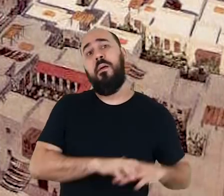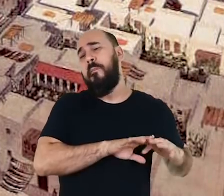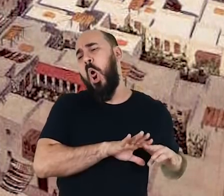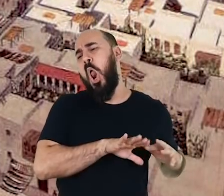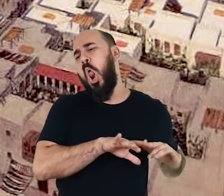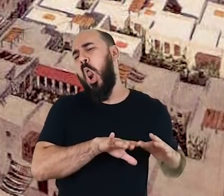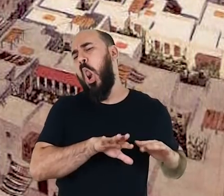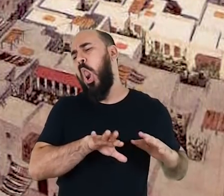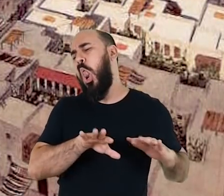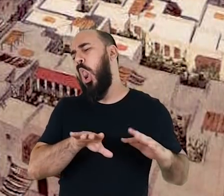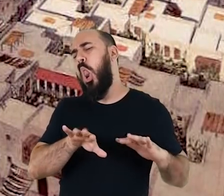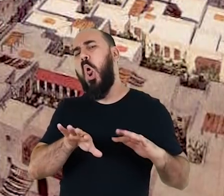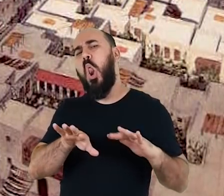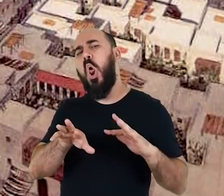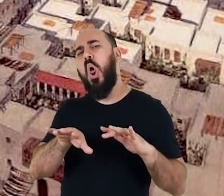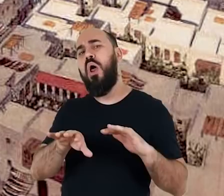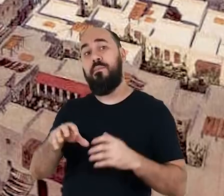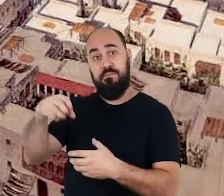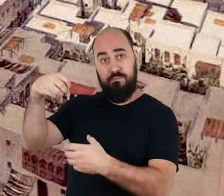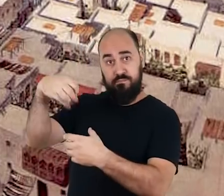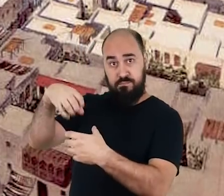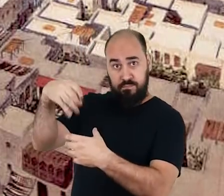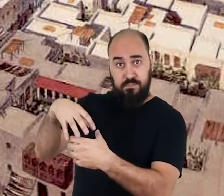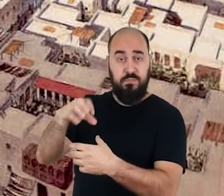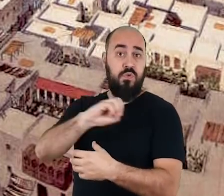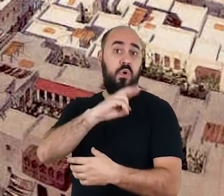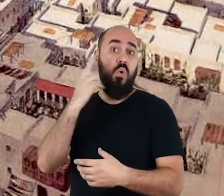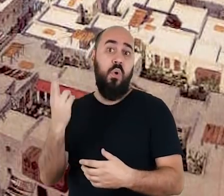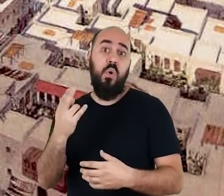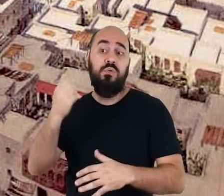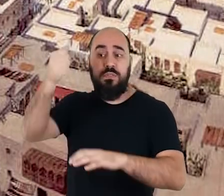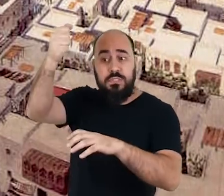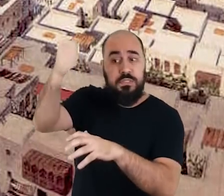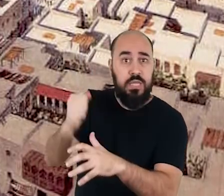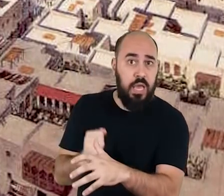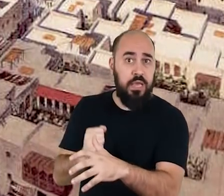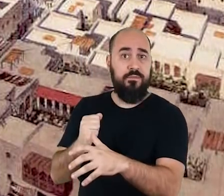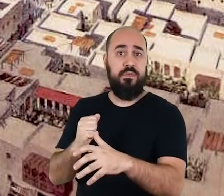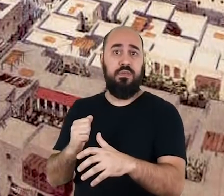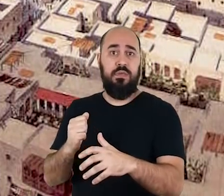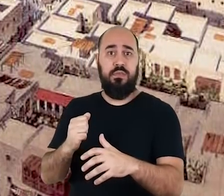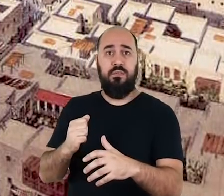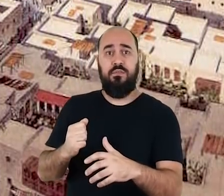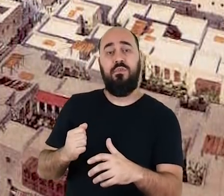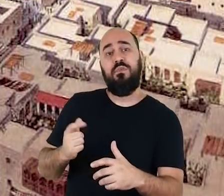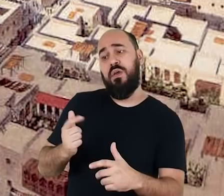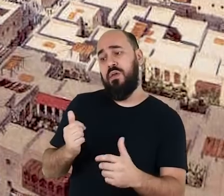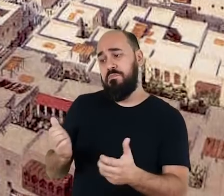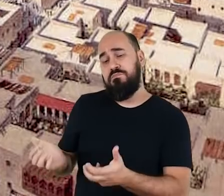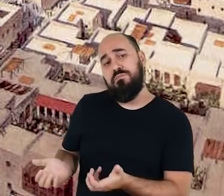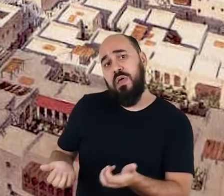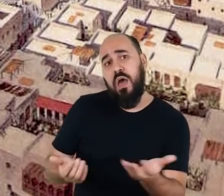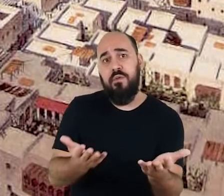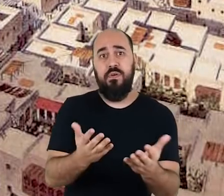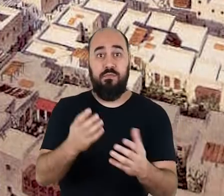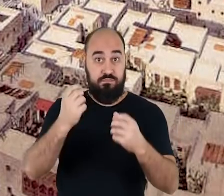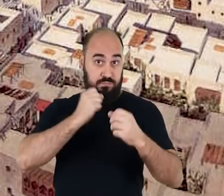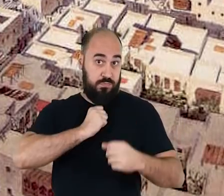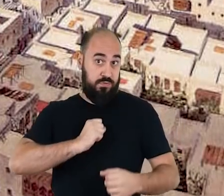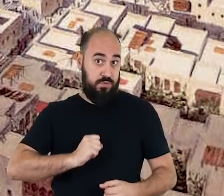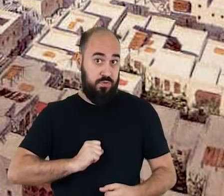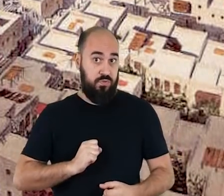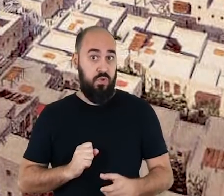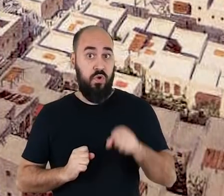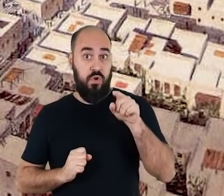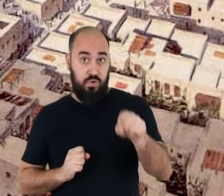judeus chegavam ali para oferecer o seu sacrifício e eles entregavam esse sacrifício ao sacerdote. Ele queria